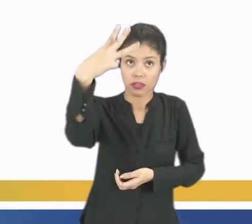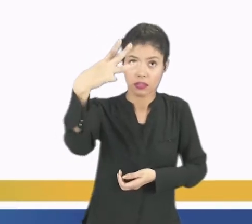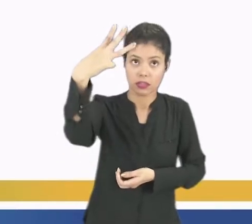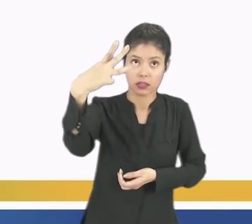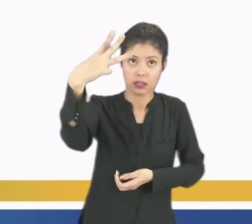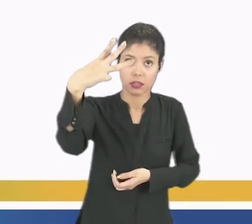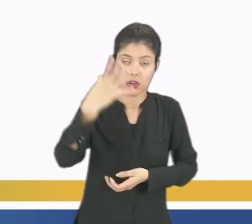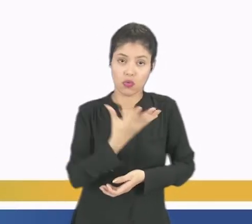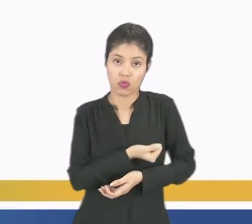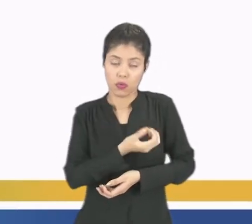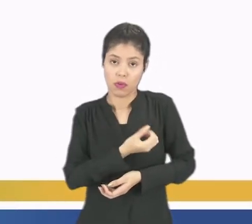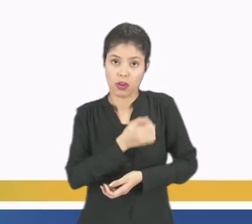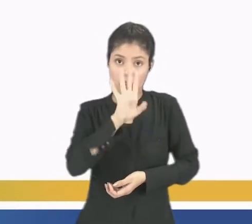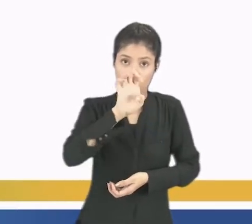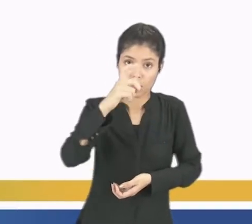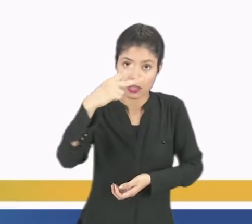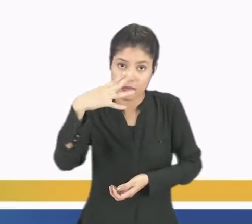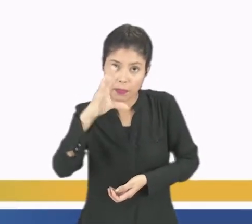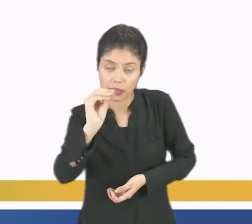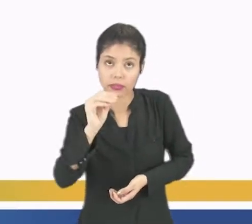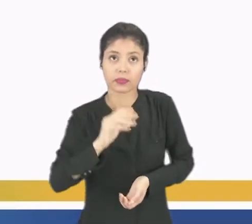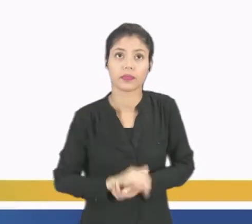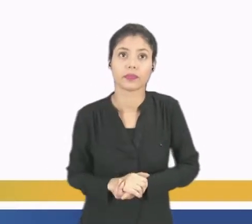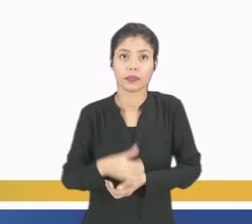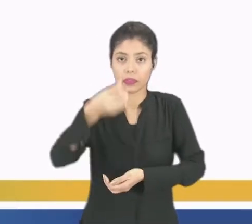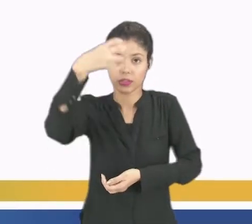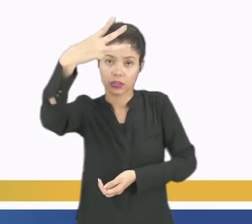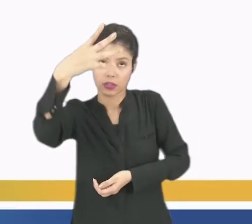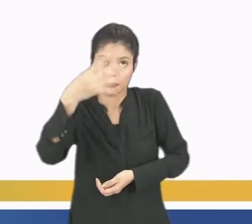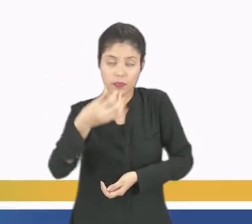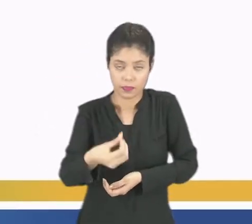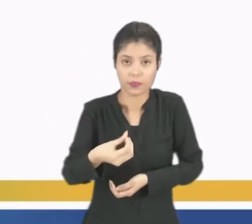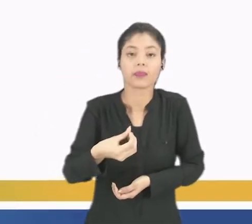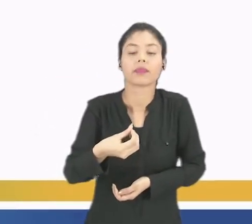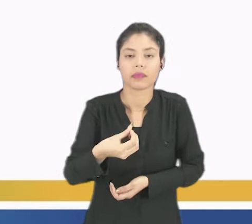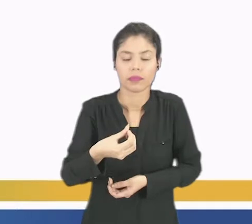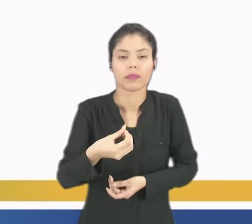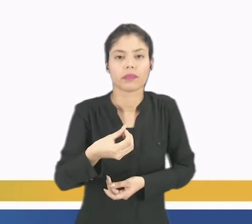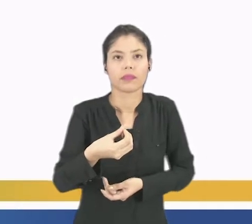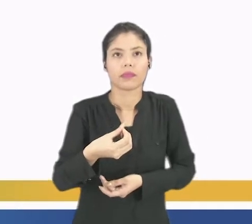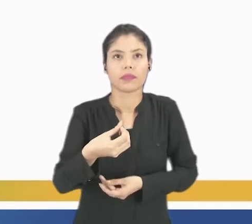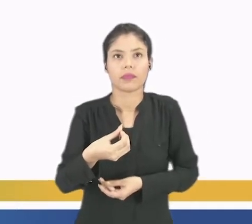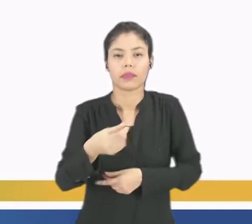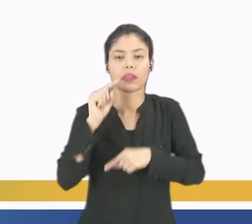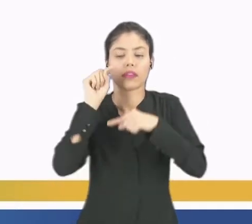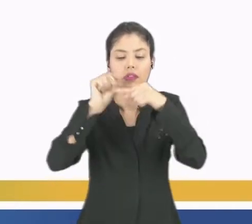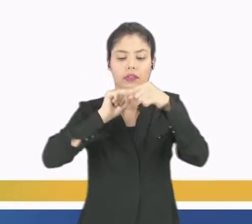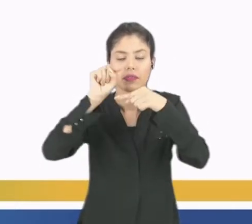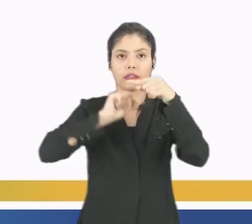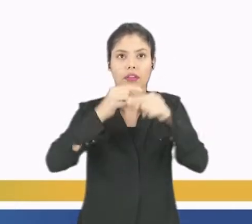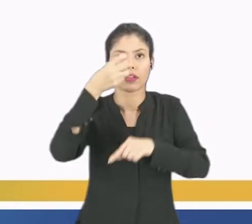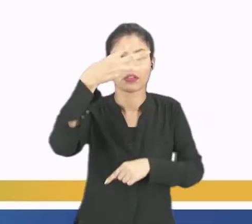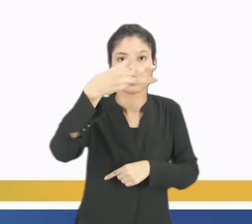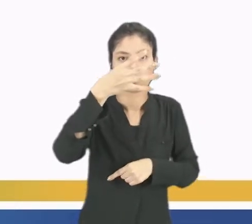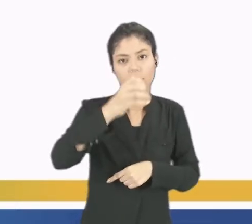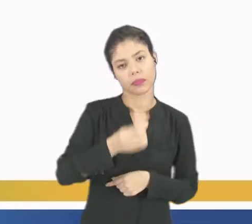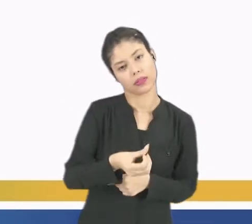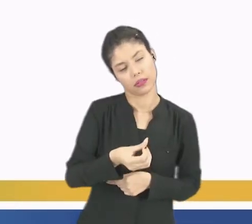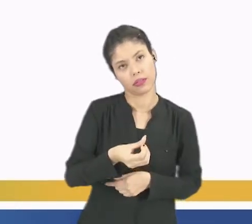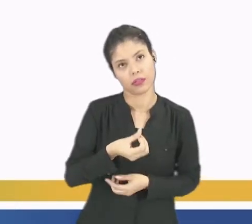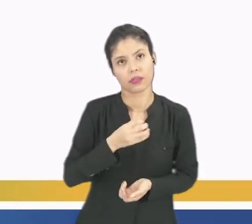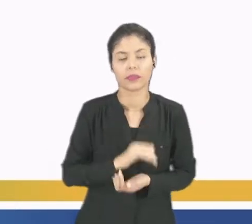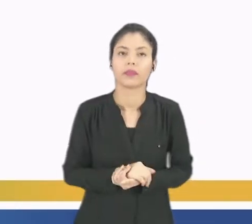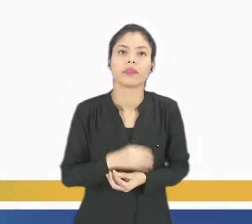e o número de elementos do espaço amostral 6. Temos então aí a razão, a divisão, 3 sobre